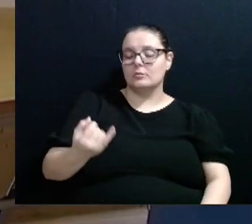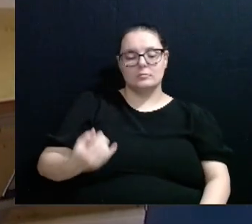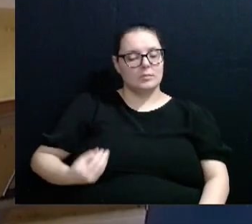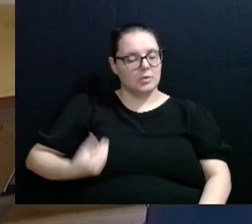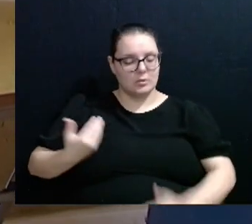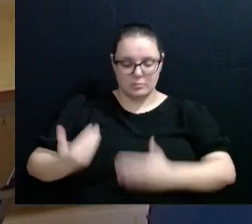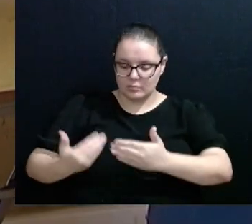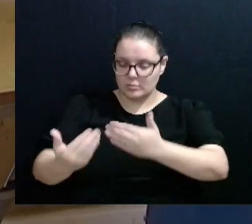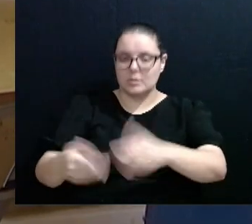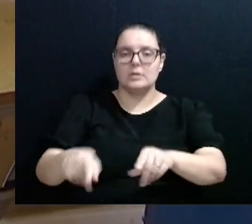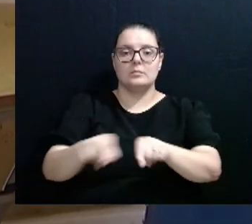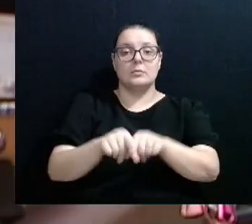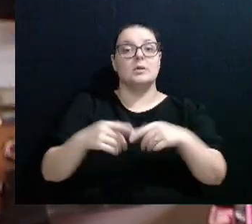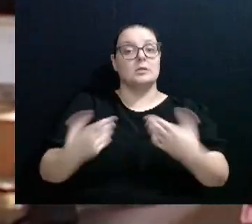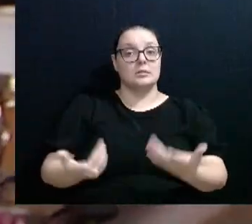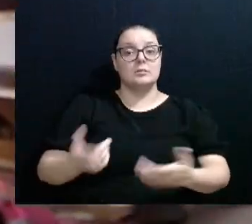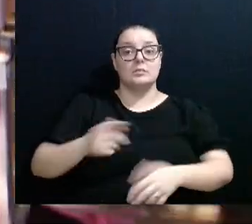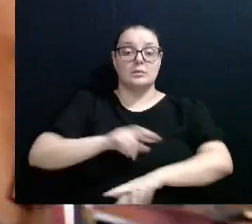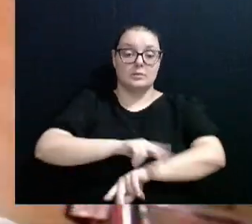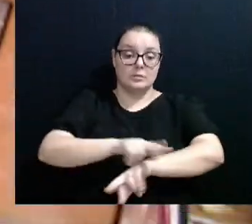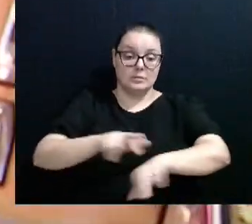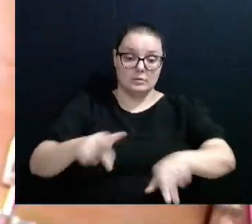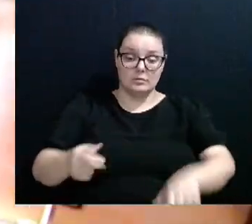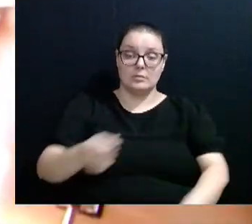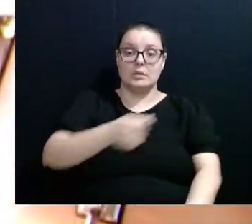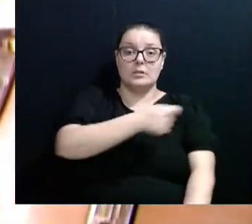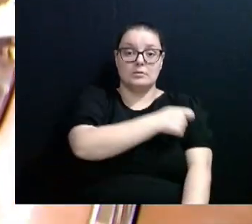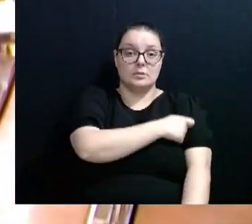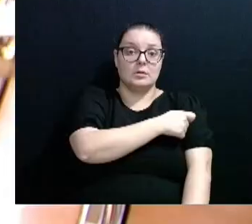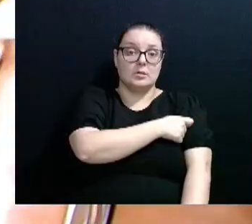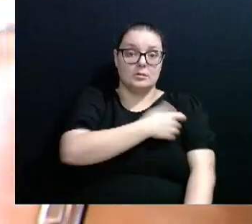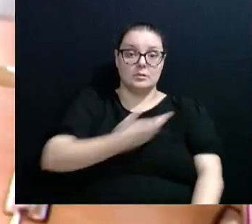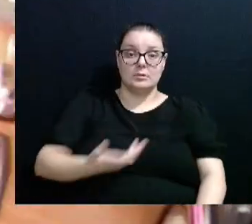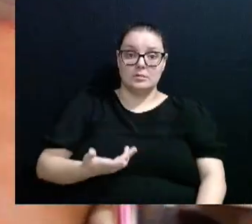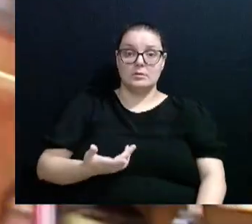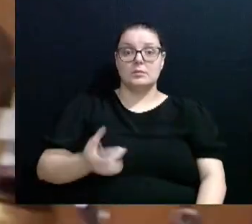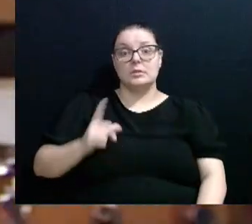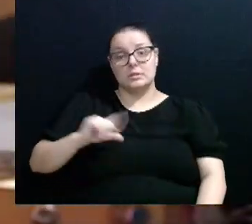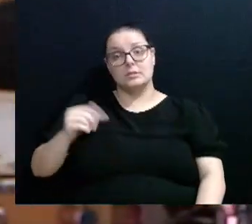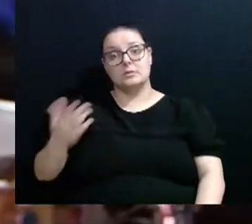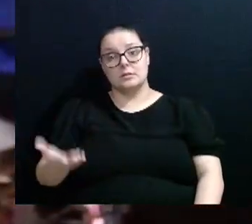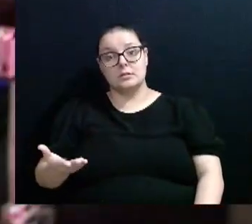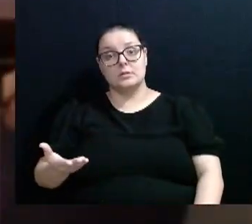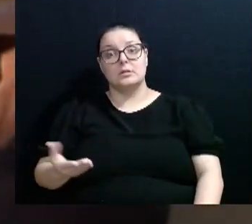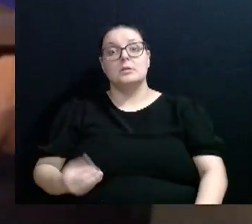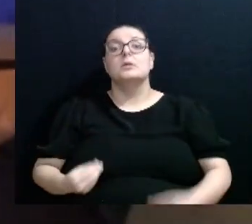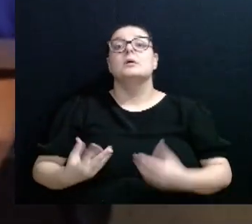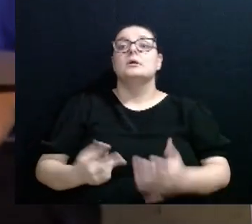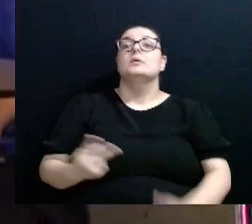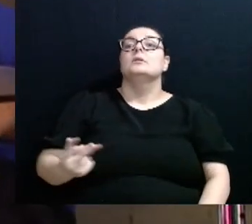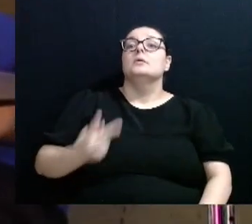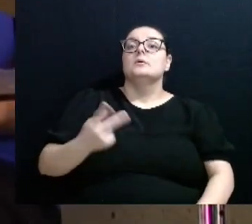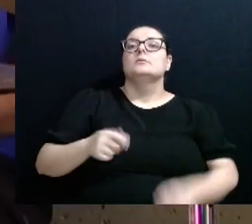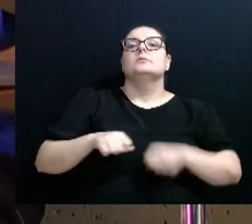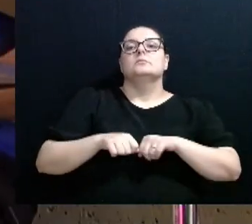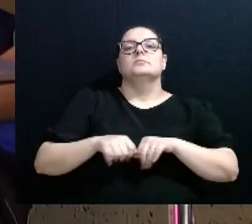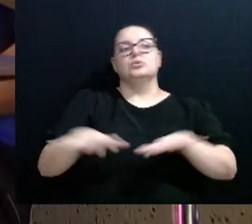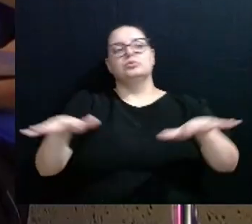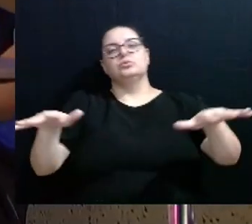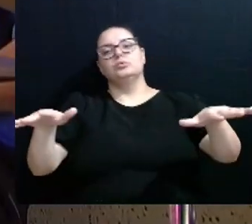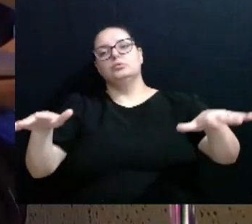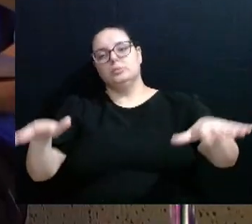Então tem muitos alunos que saem daqui e levam esses valores e multiplicam esses valores para onde quer